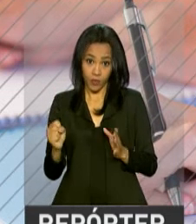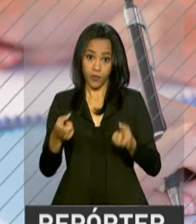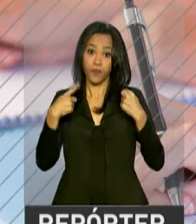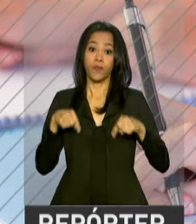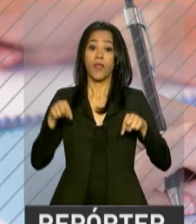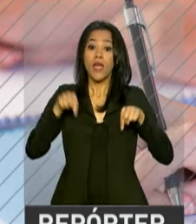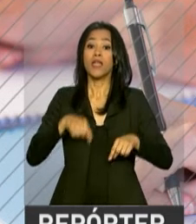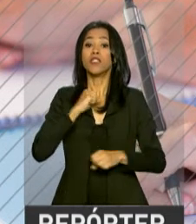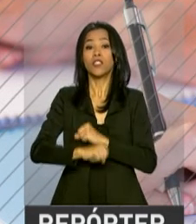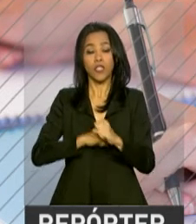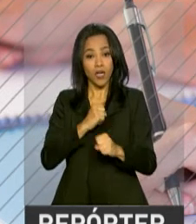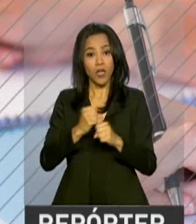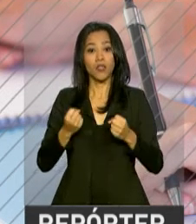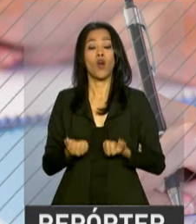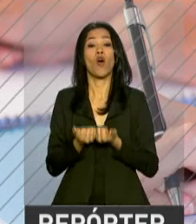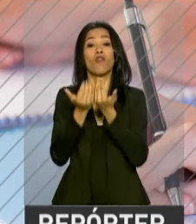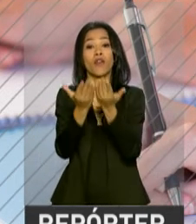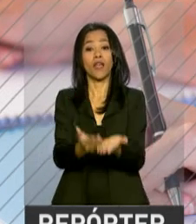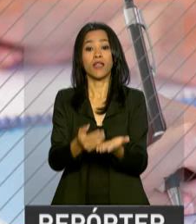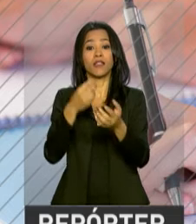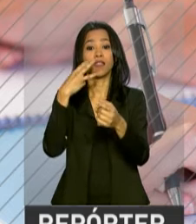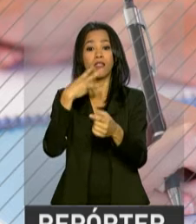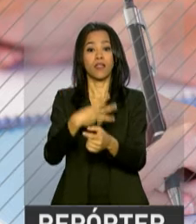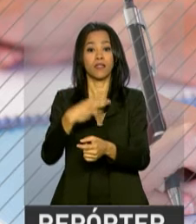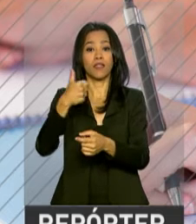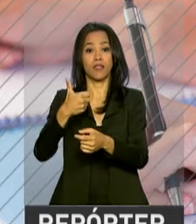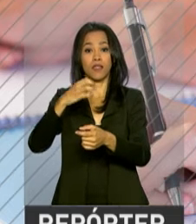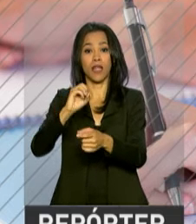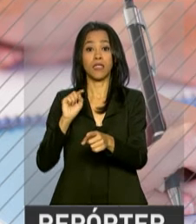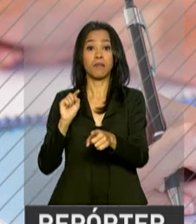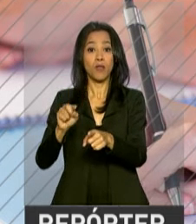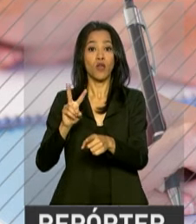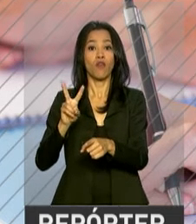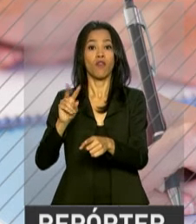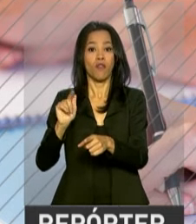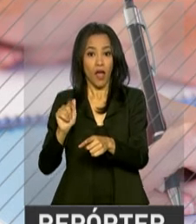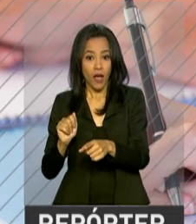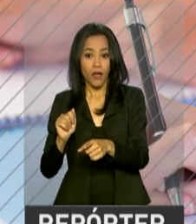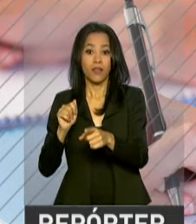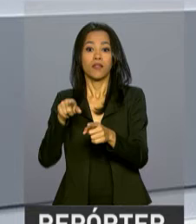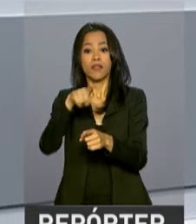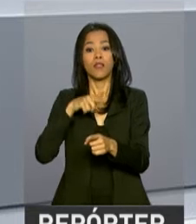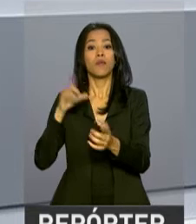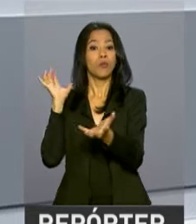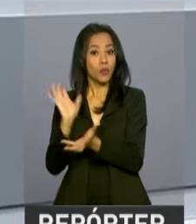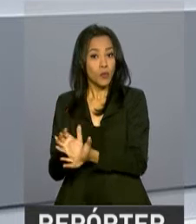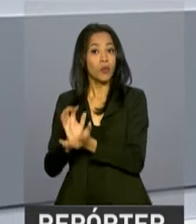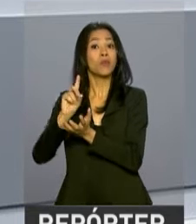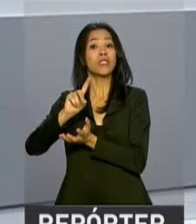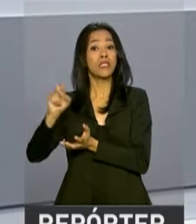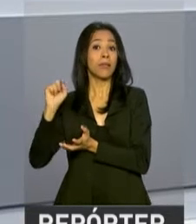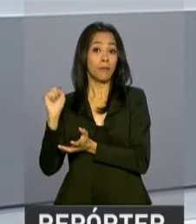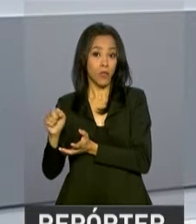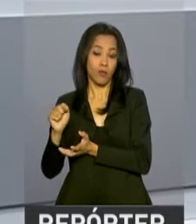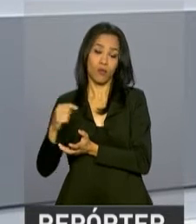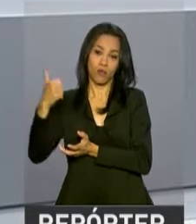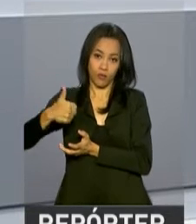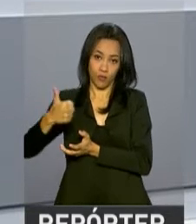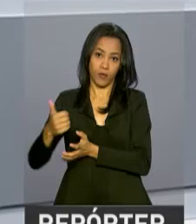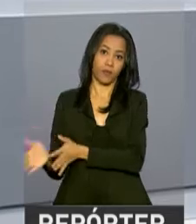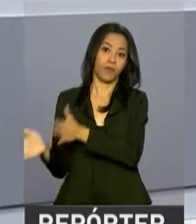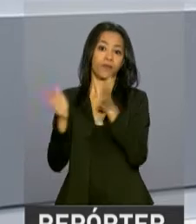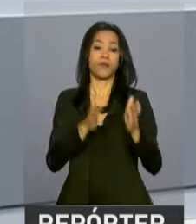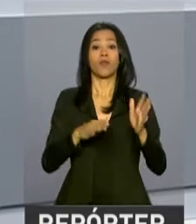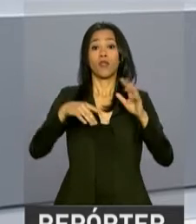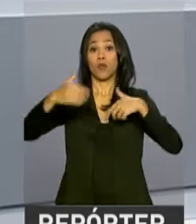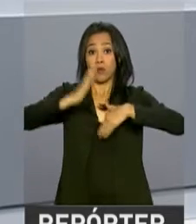cerca de 310 mil vagas sendo 100 mil delas para a modalidade 1 o extrativismo uma